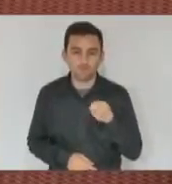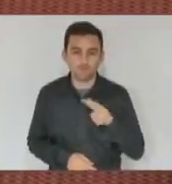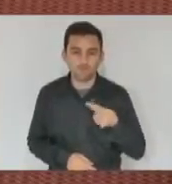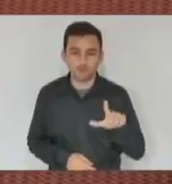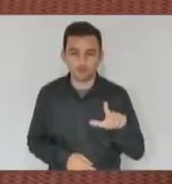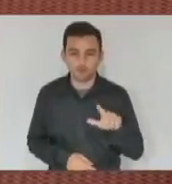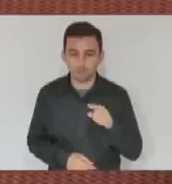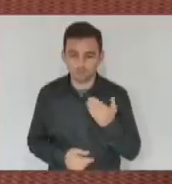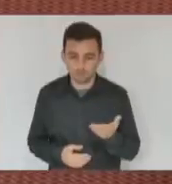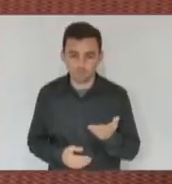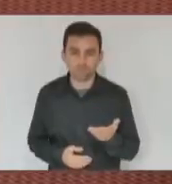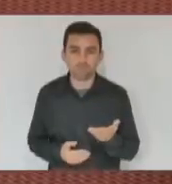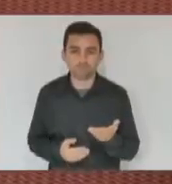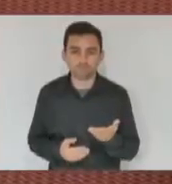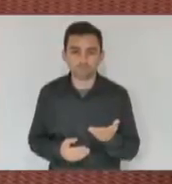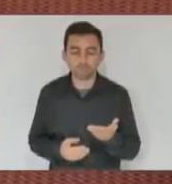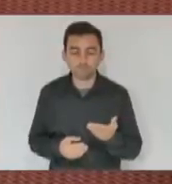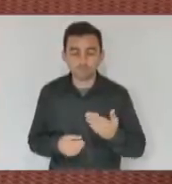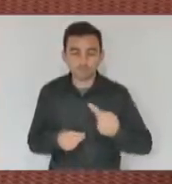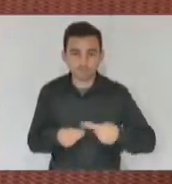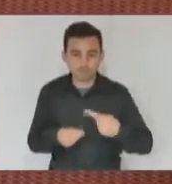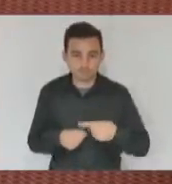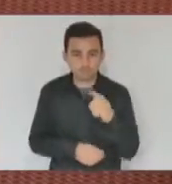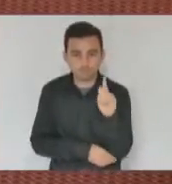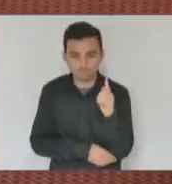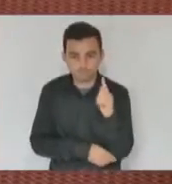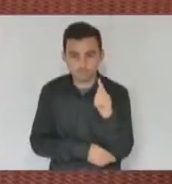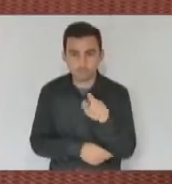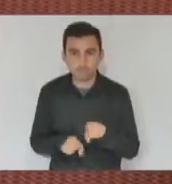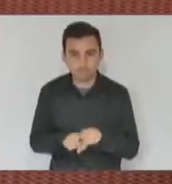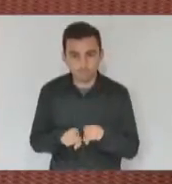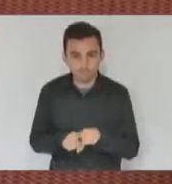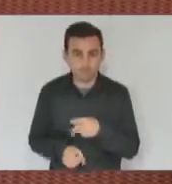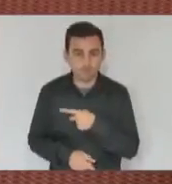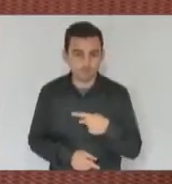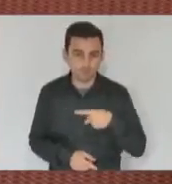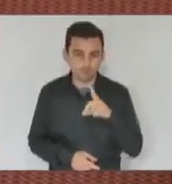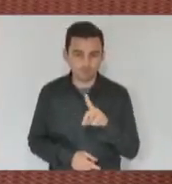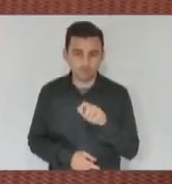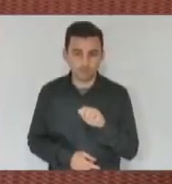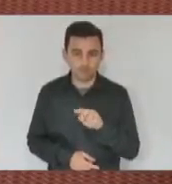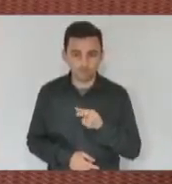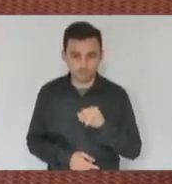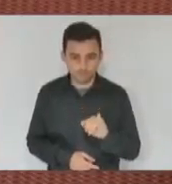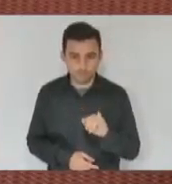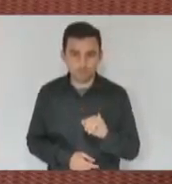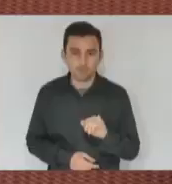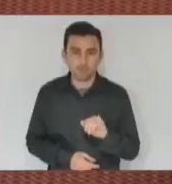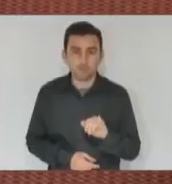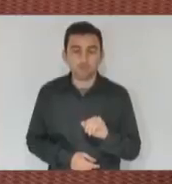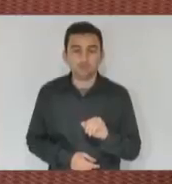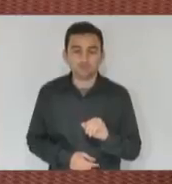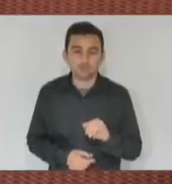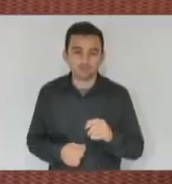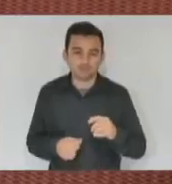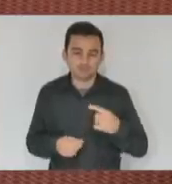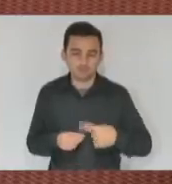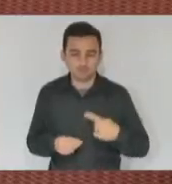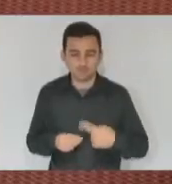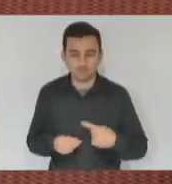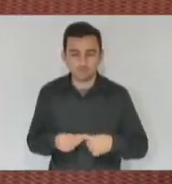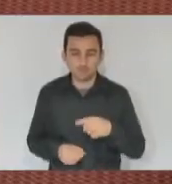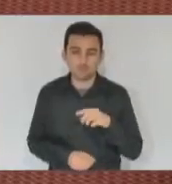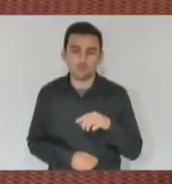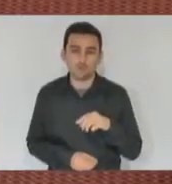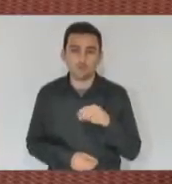Evangelho Quadrangular na cidade de Gaspar, também o pastor Davi, pastor na cidade de Orleans, e o